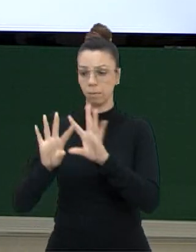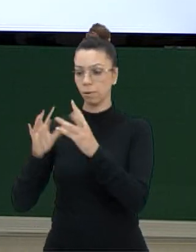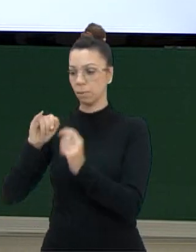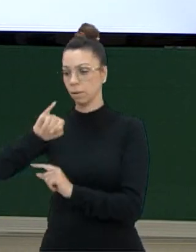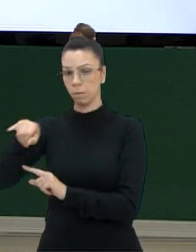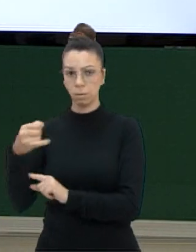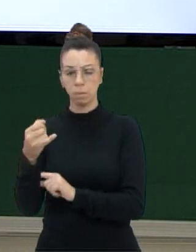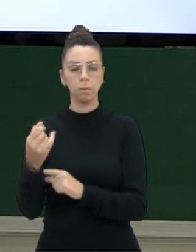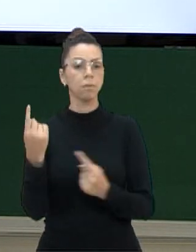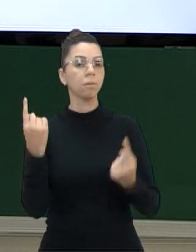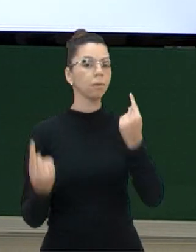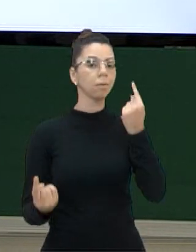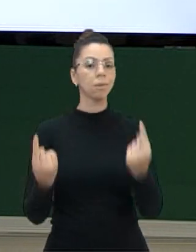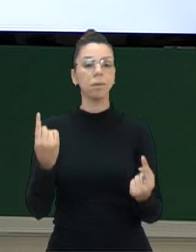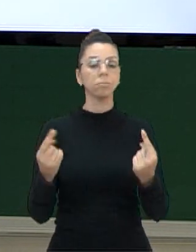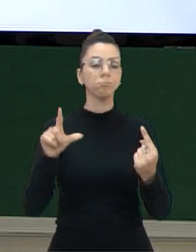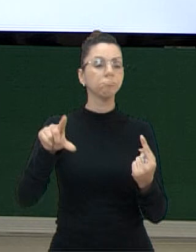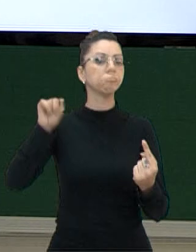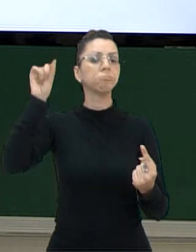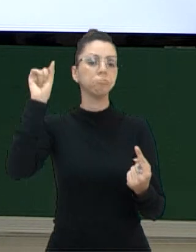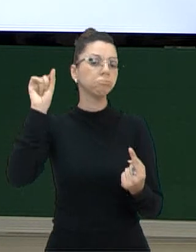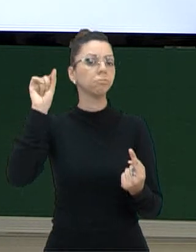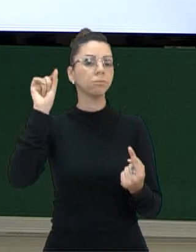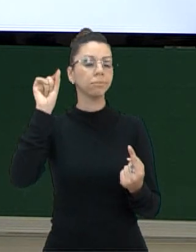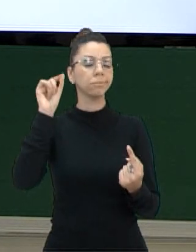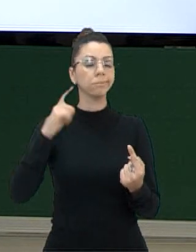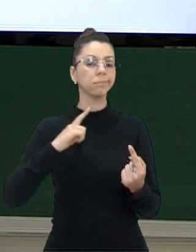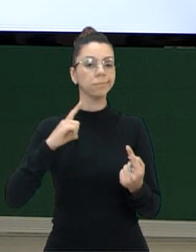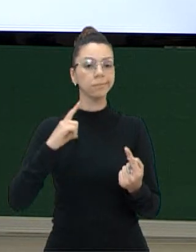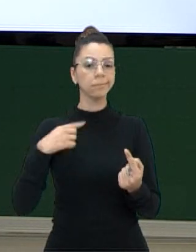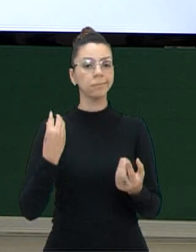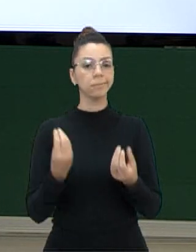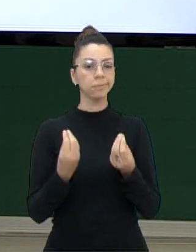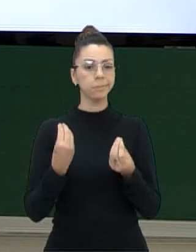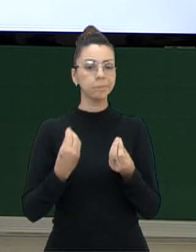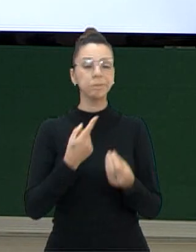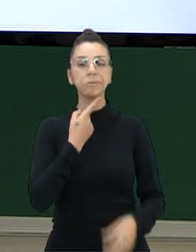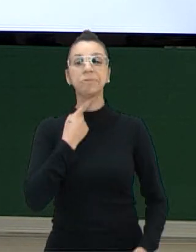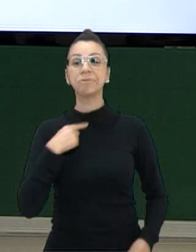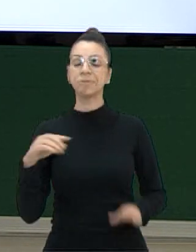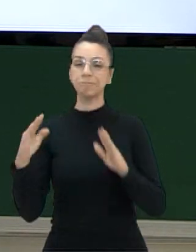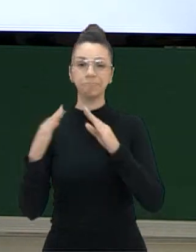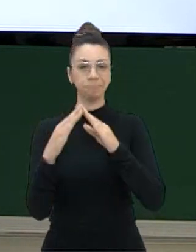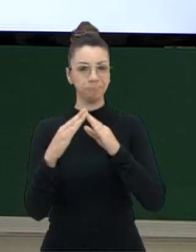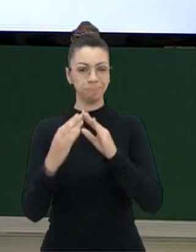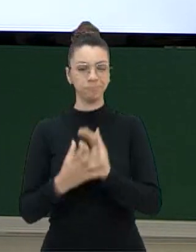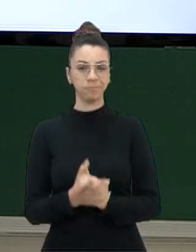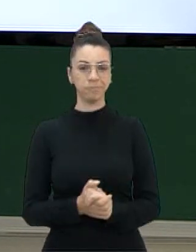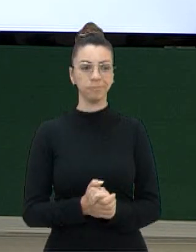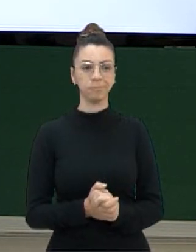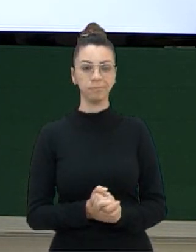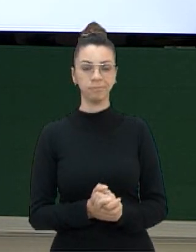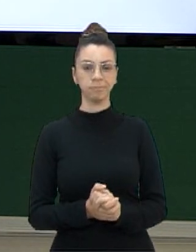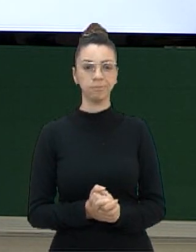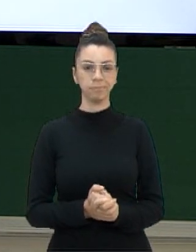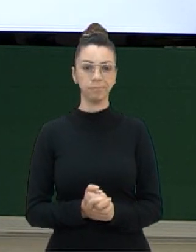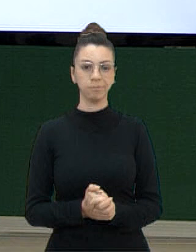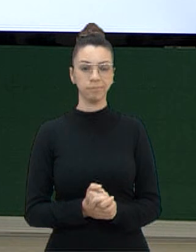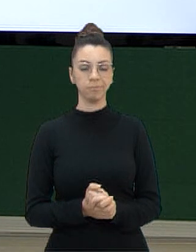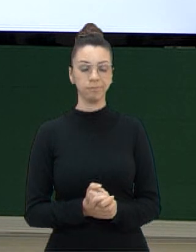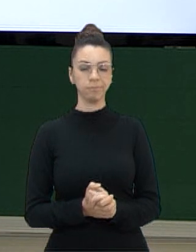responder? Qual delas vocês preferem, né? Teriam a ideia, né? A vontade de morar? Trabalhamos com o